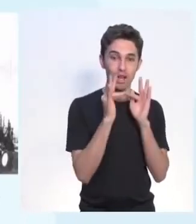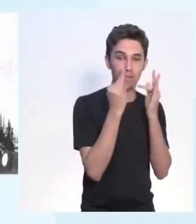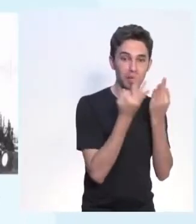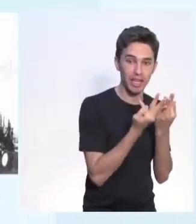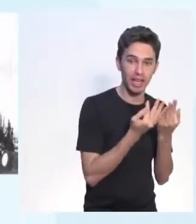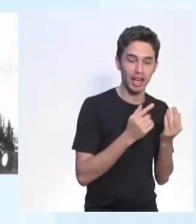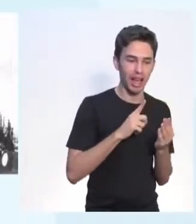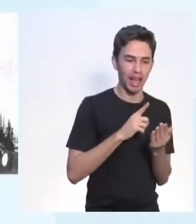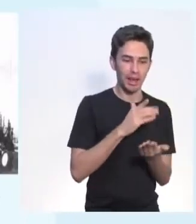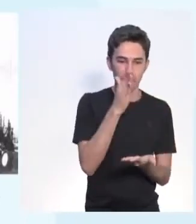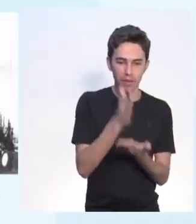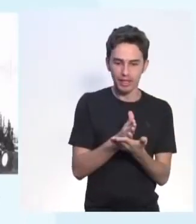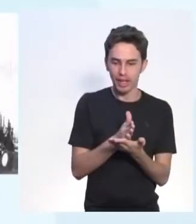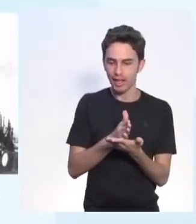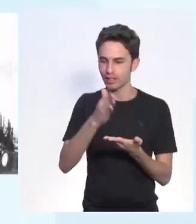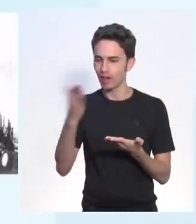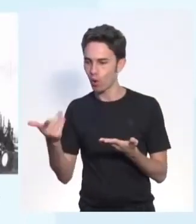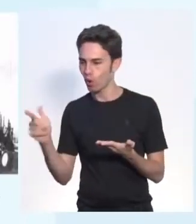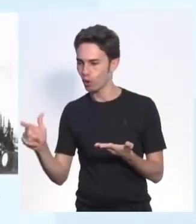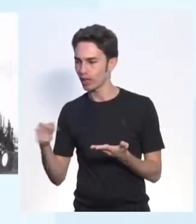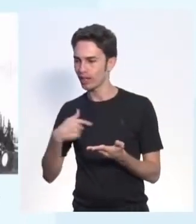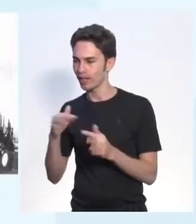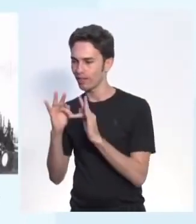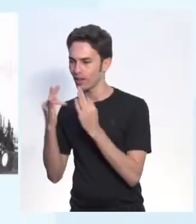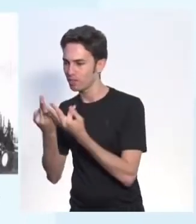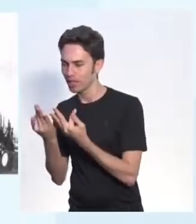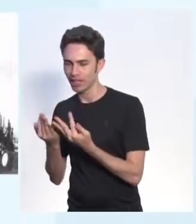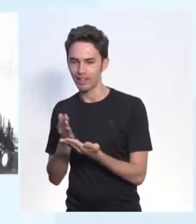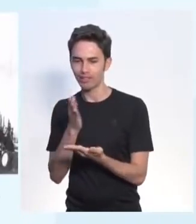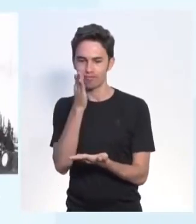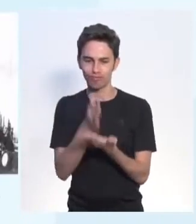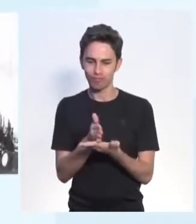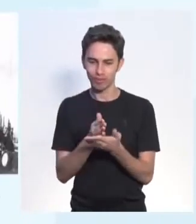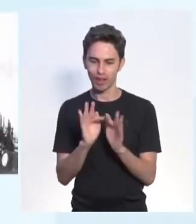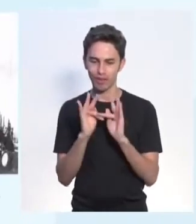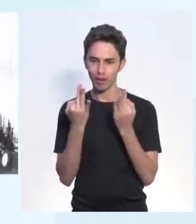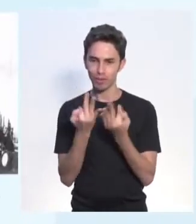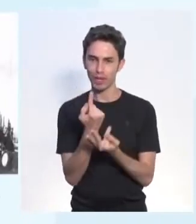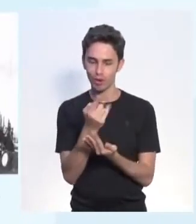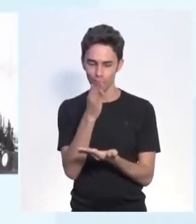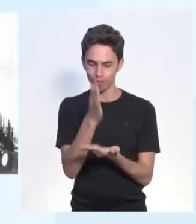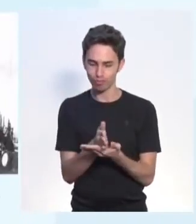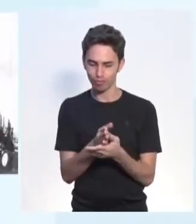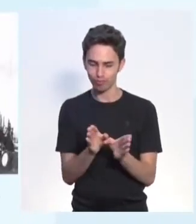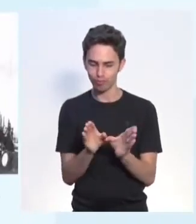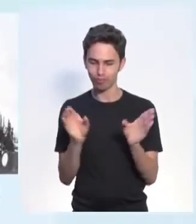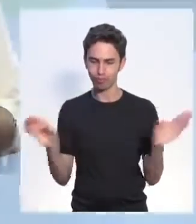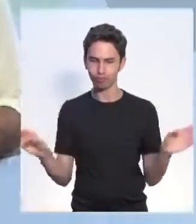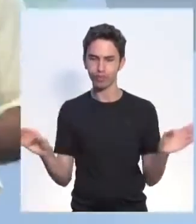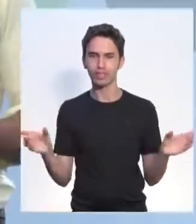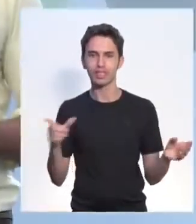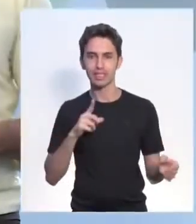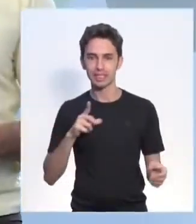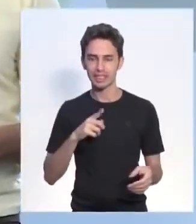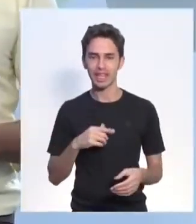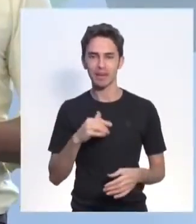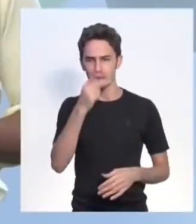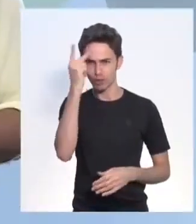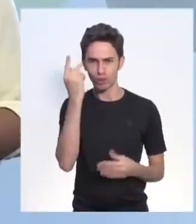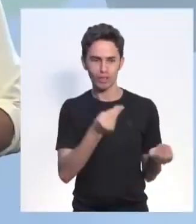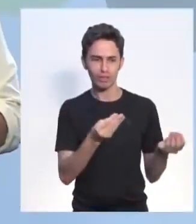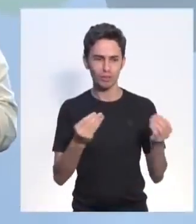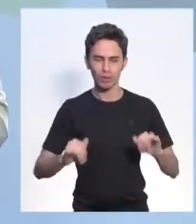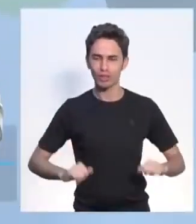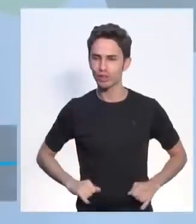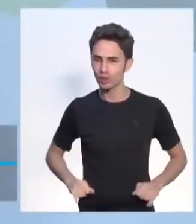do lado comunista, era impedida a passagem das pessoas. Foi muito triste, gerou muito sofrimento